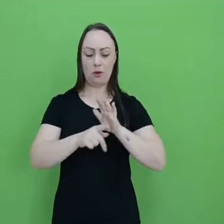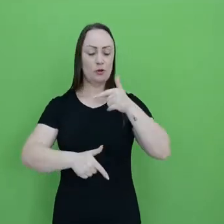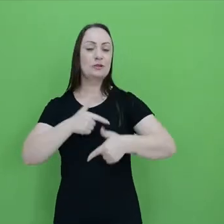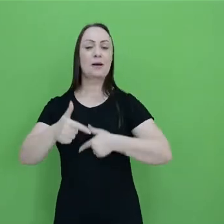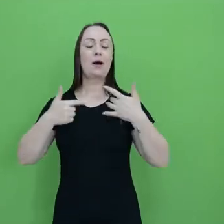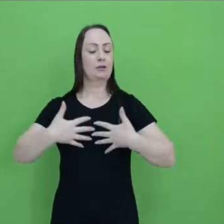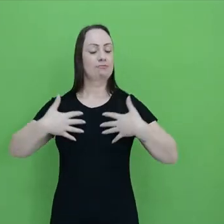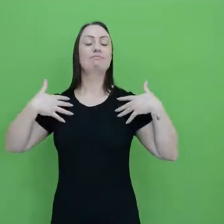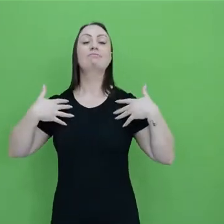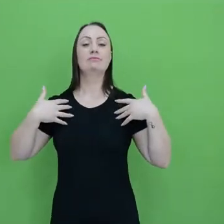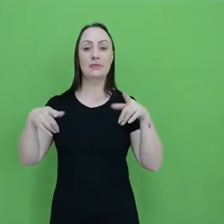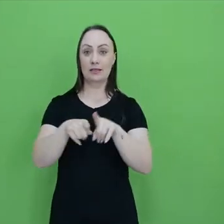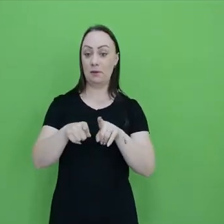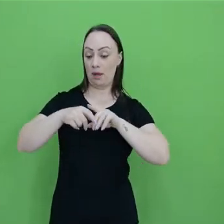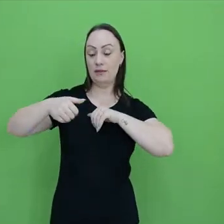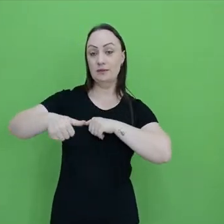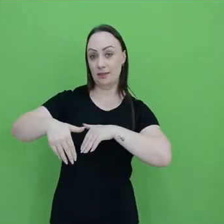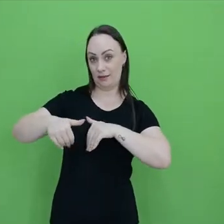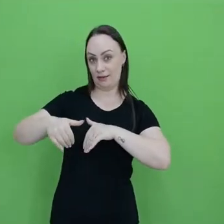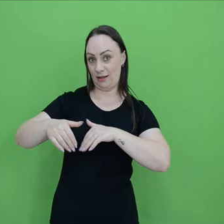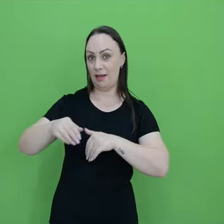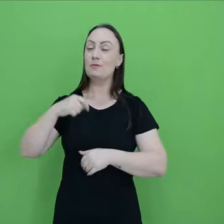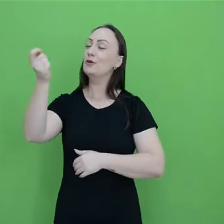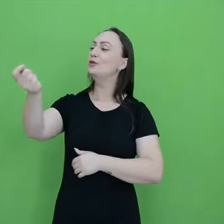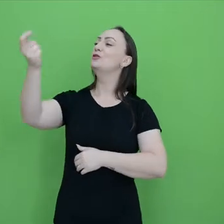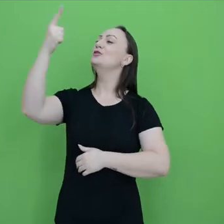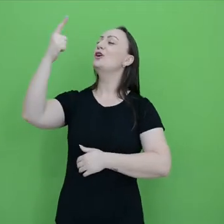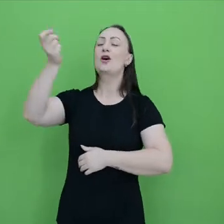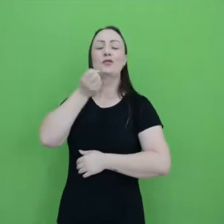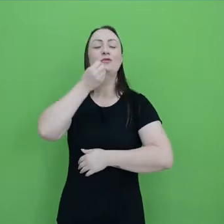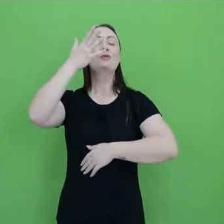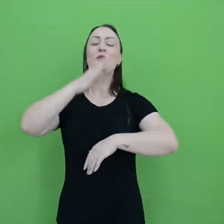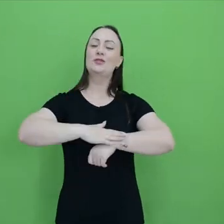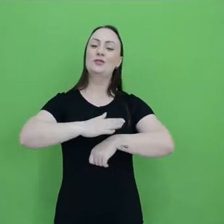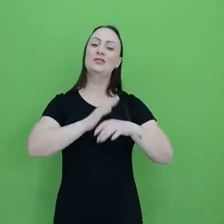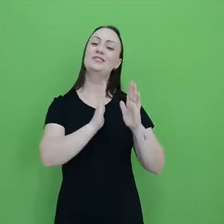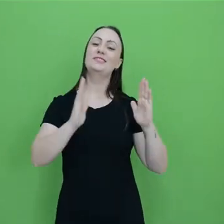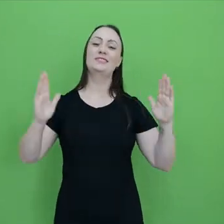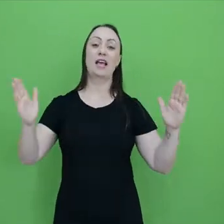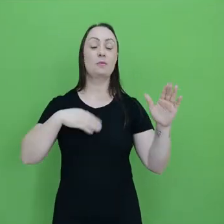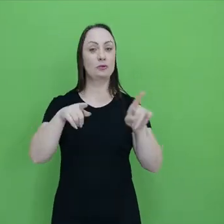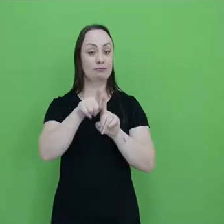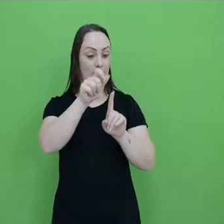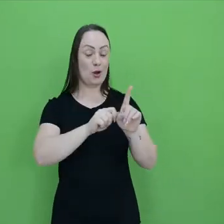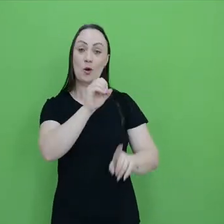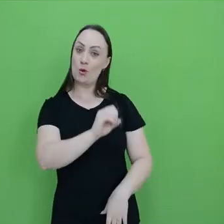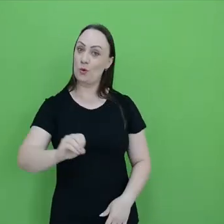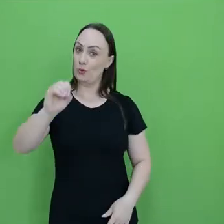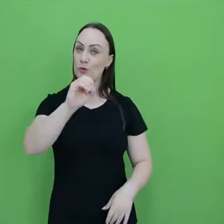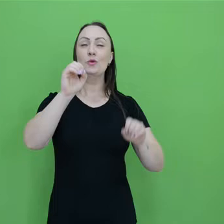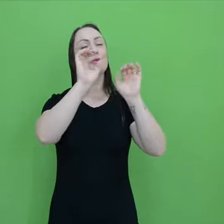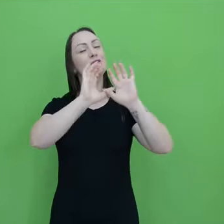trabalho disposto. Setembro, que o sol faz bom tempo. Outubro,